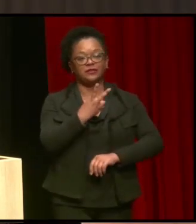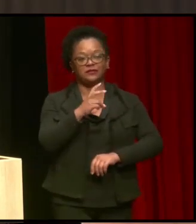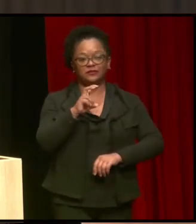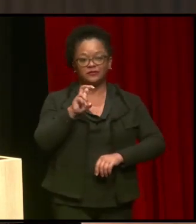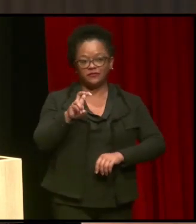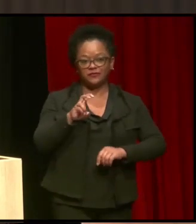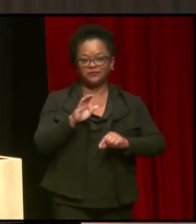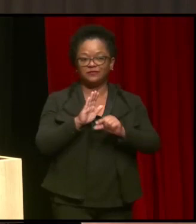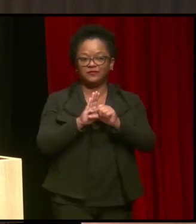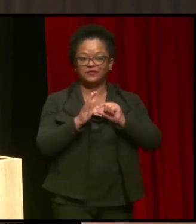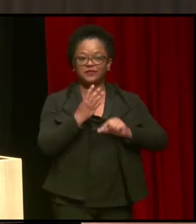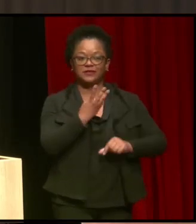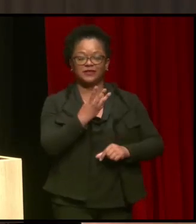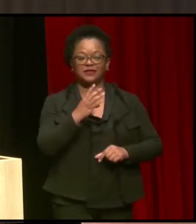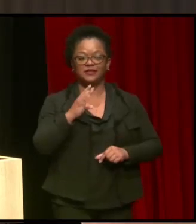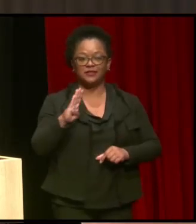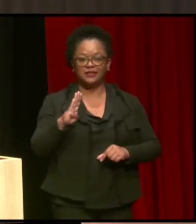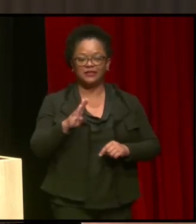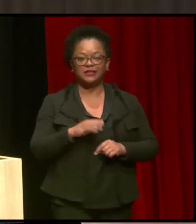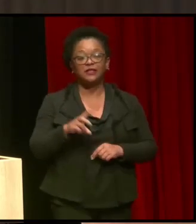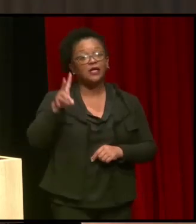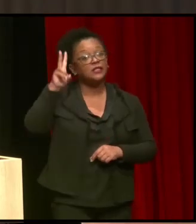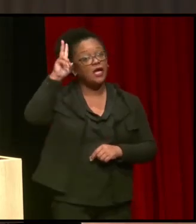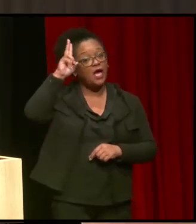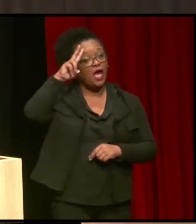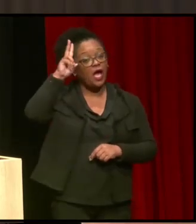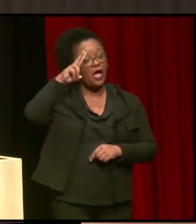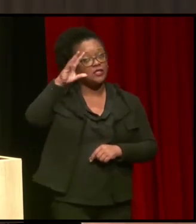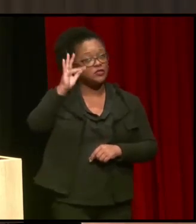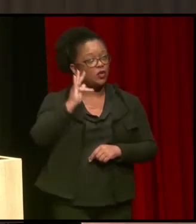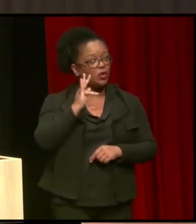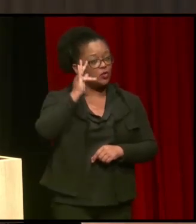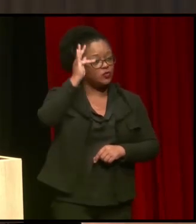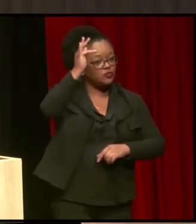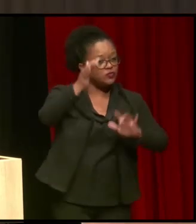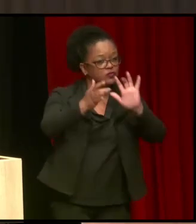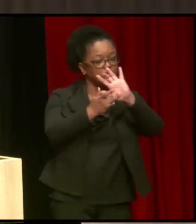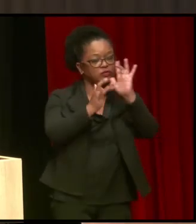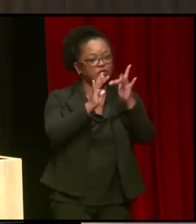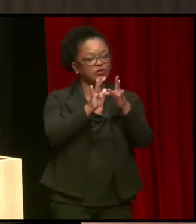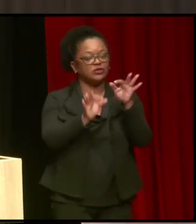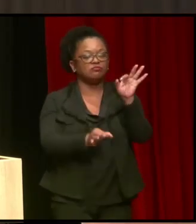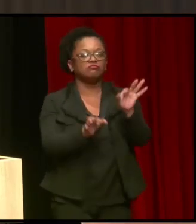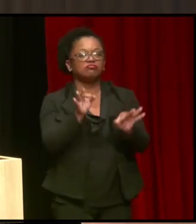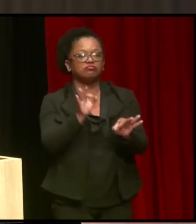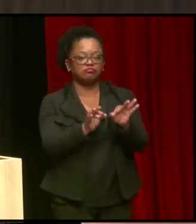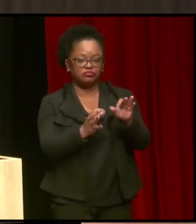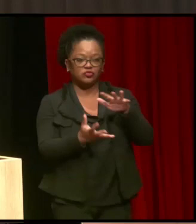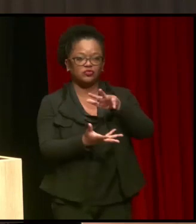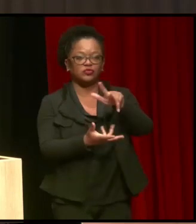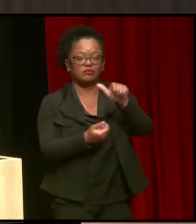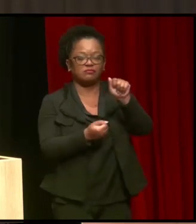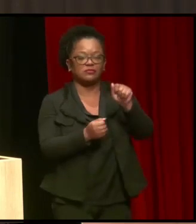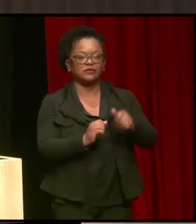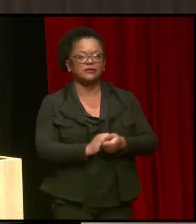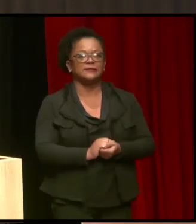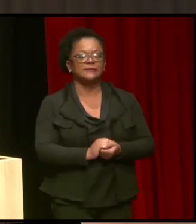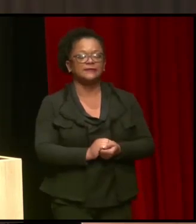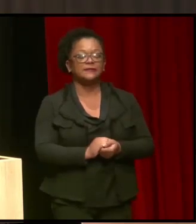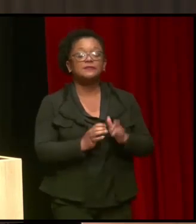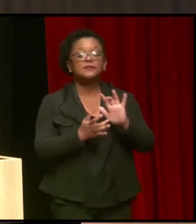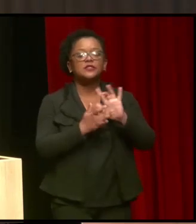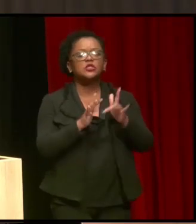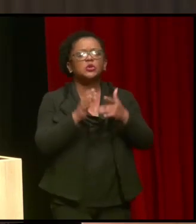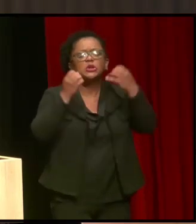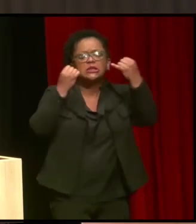40. É a história do juízo final. Ali Jesus, é Jesus contando a história, ele conta a história, como vai ser